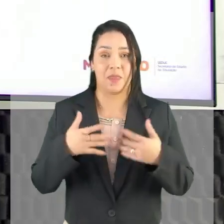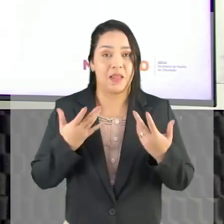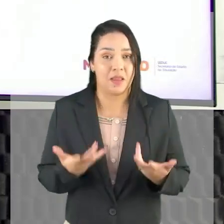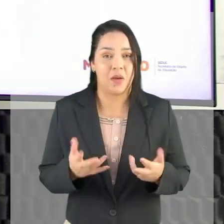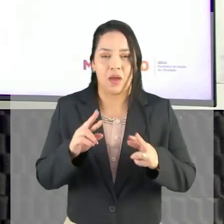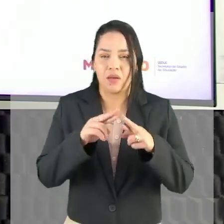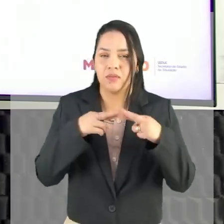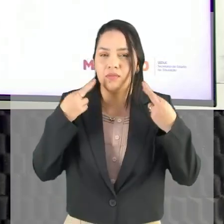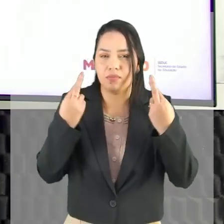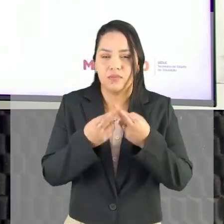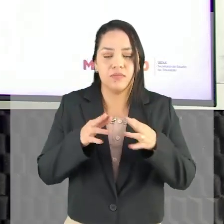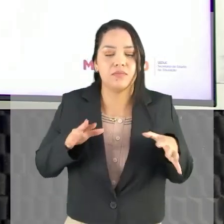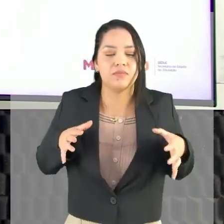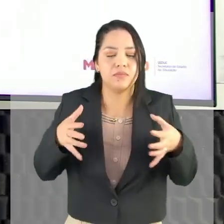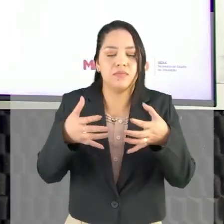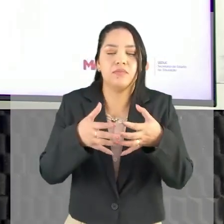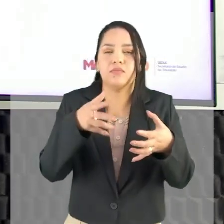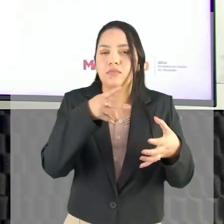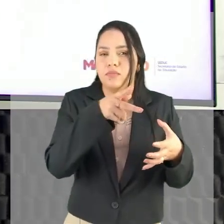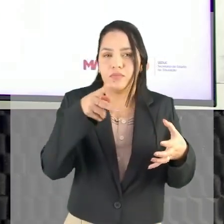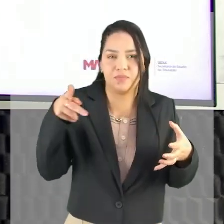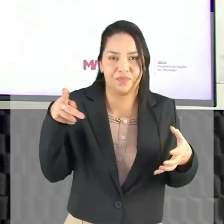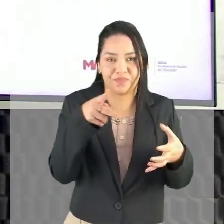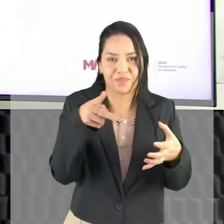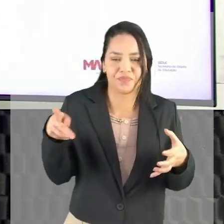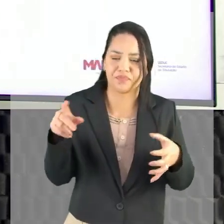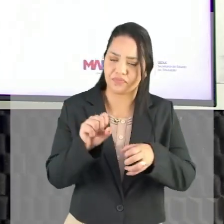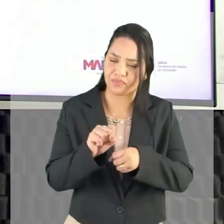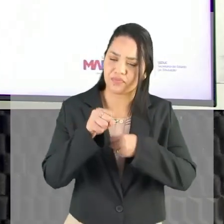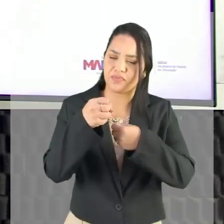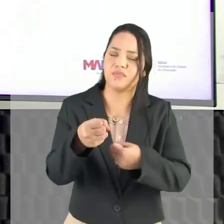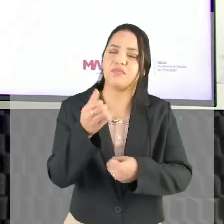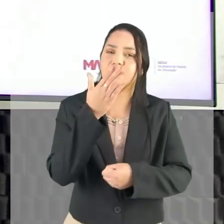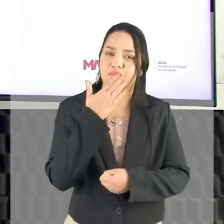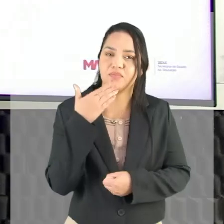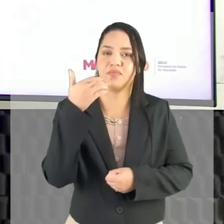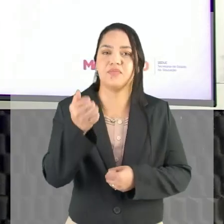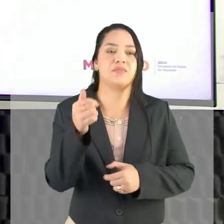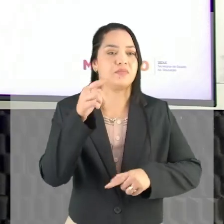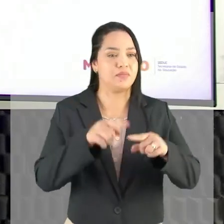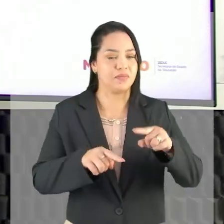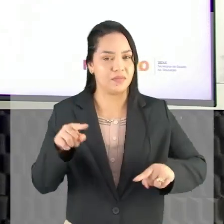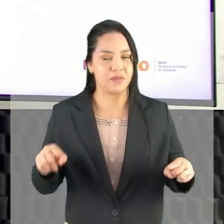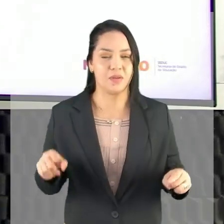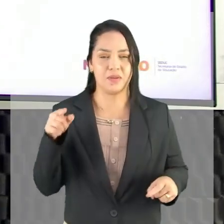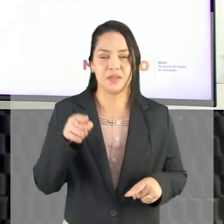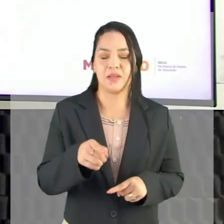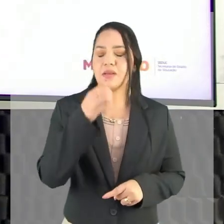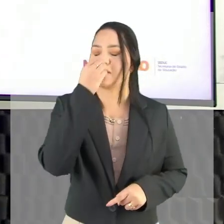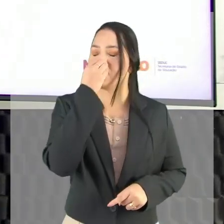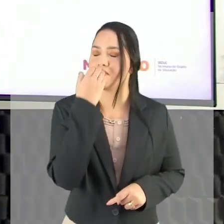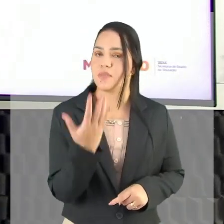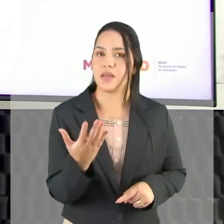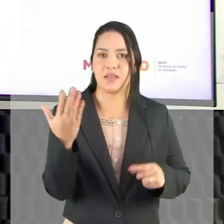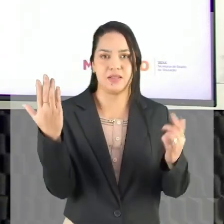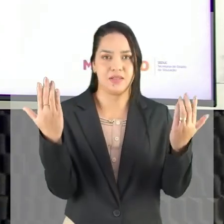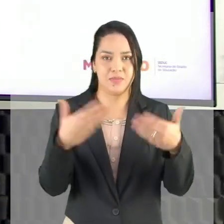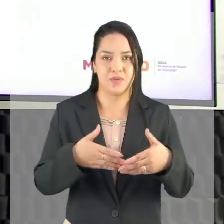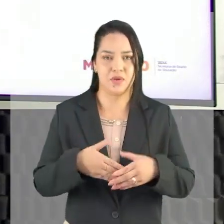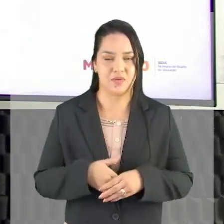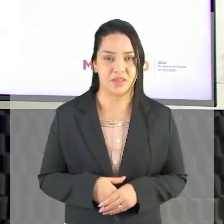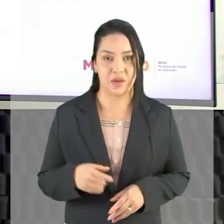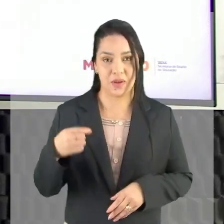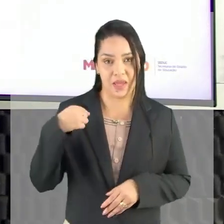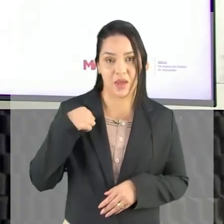gente reuniu um grupo de professores, todo mundo muito dedicado para fazer o melhor material para você mandar muito bem nessas provas. Então